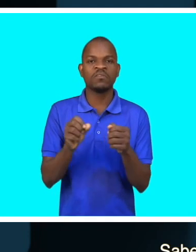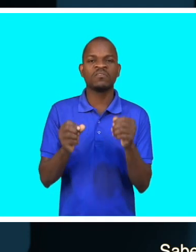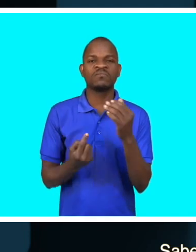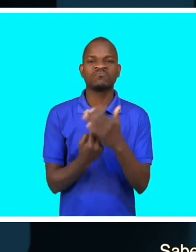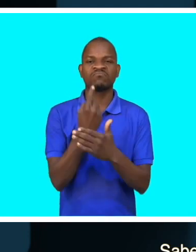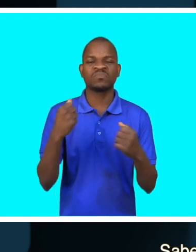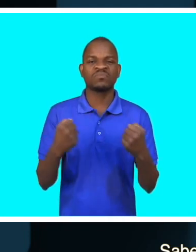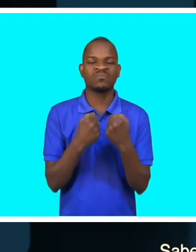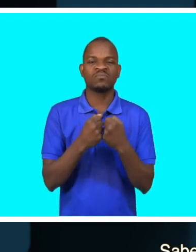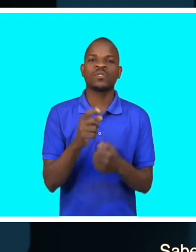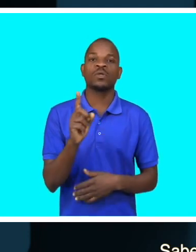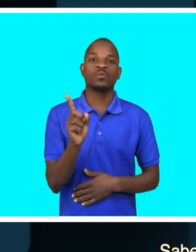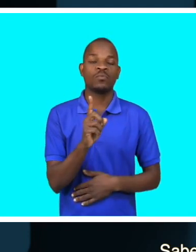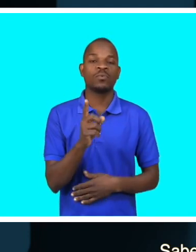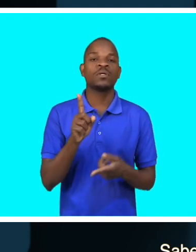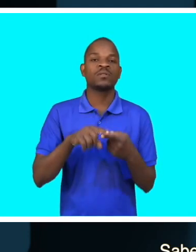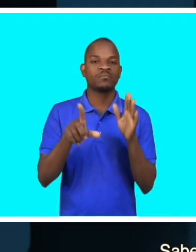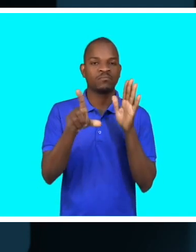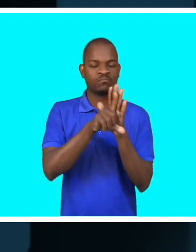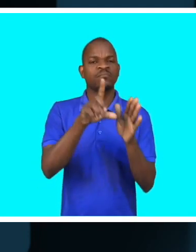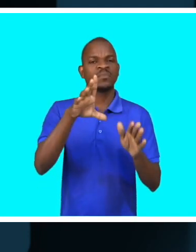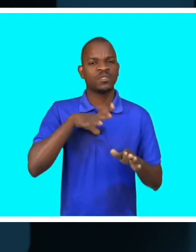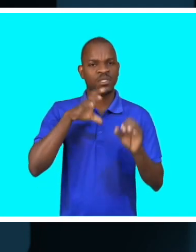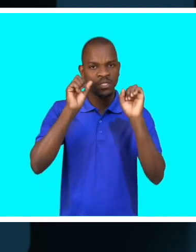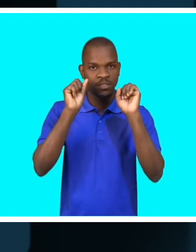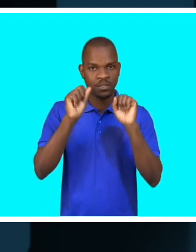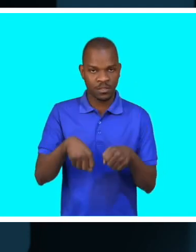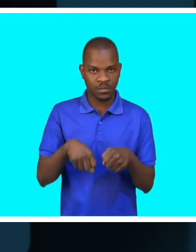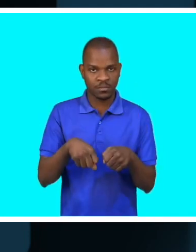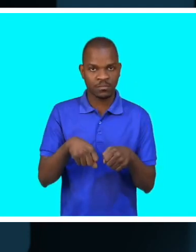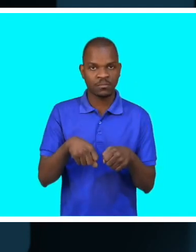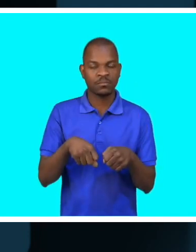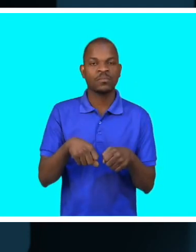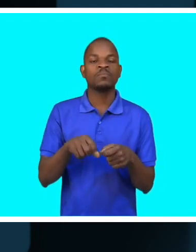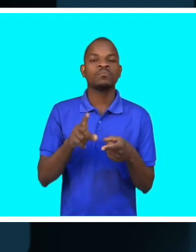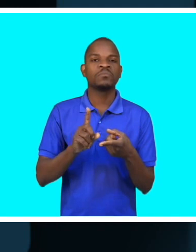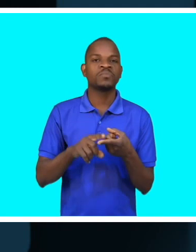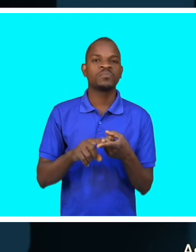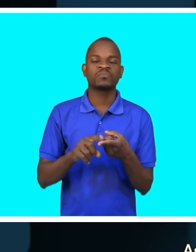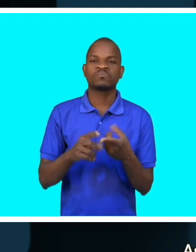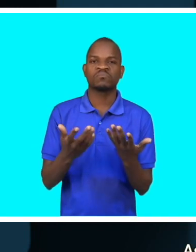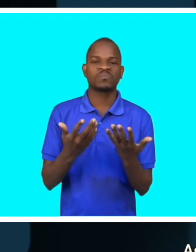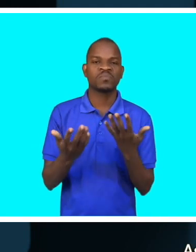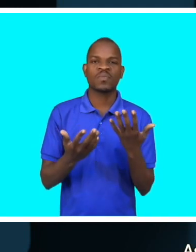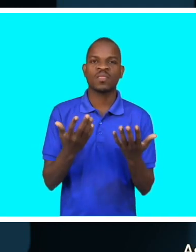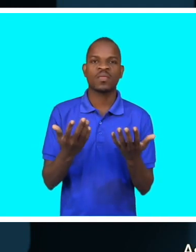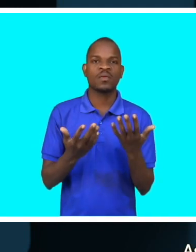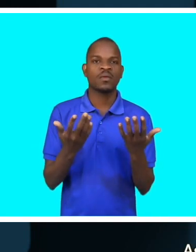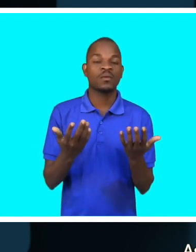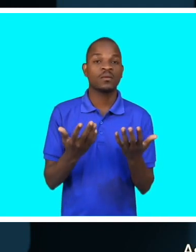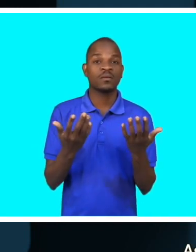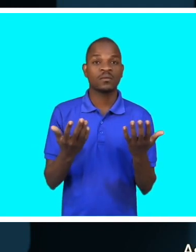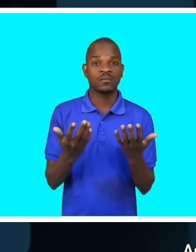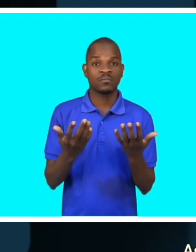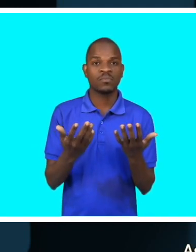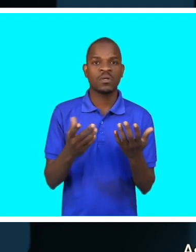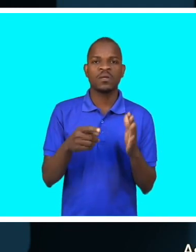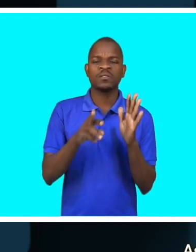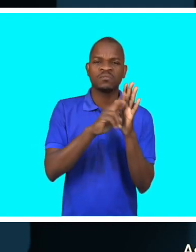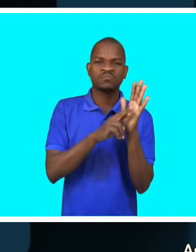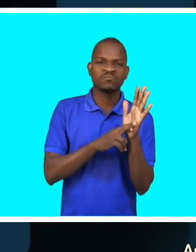Ele está ali para jogar, não está ali para criar confusão. As leis existem e existem, digamos